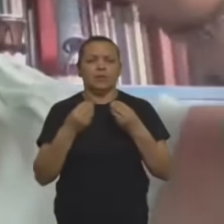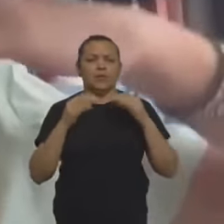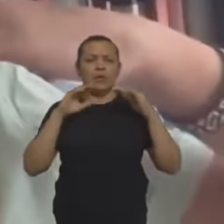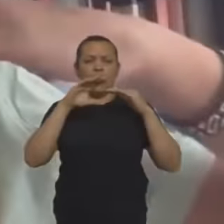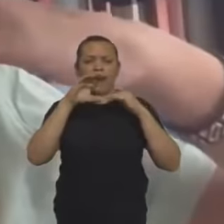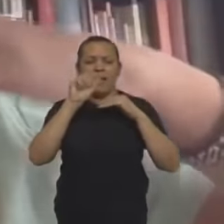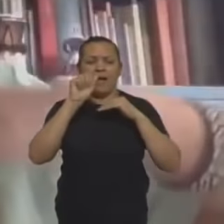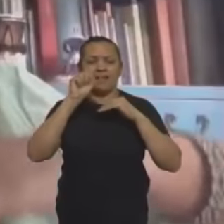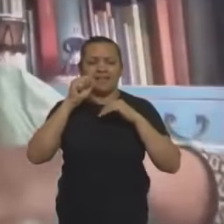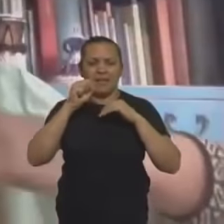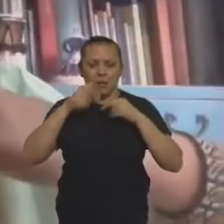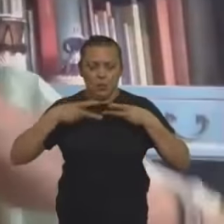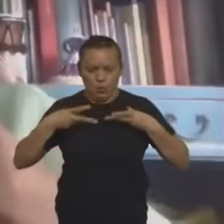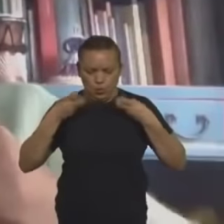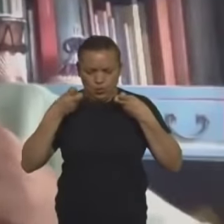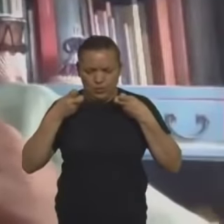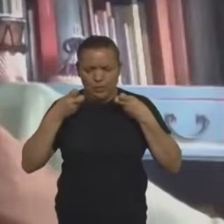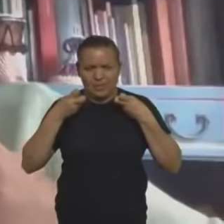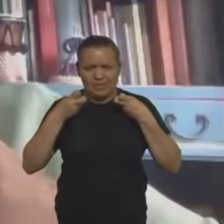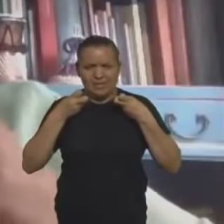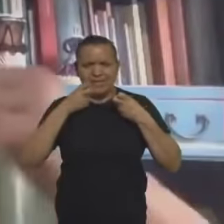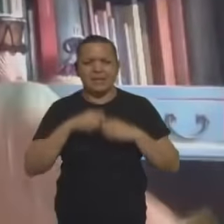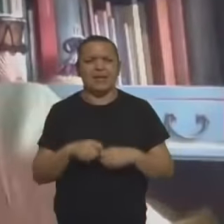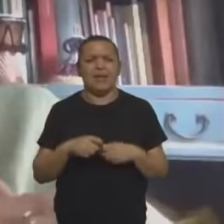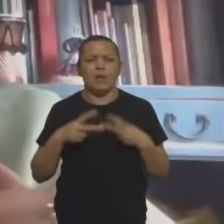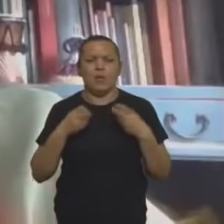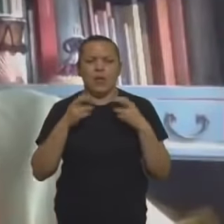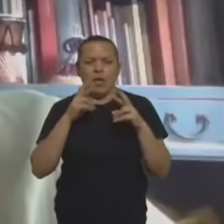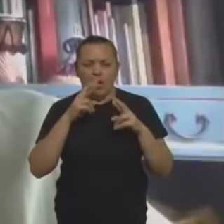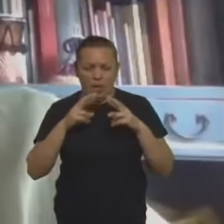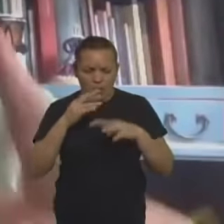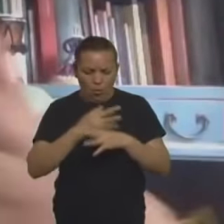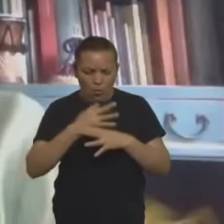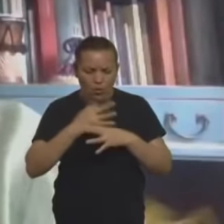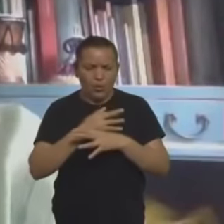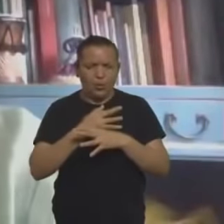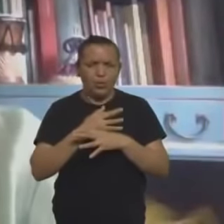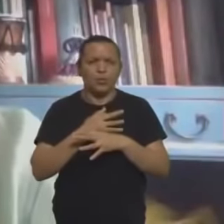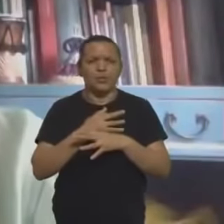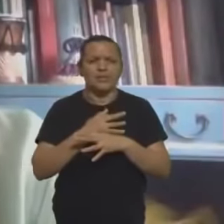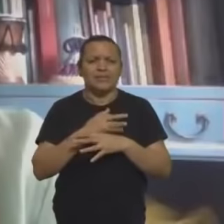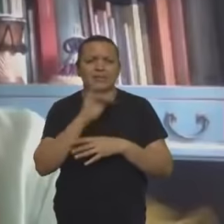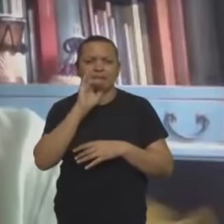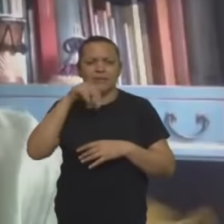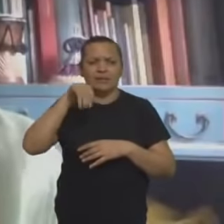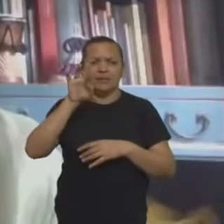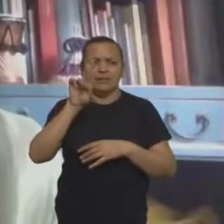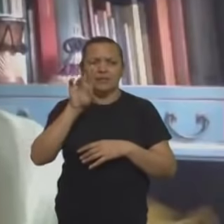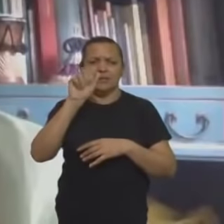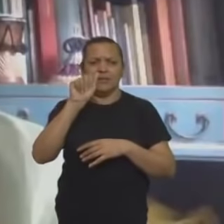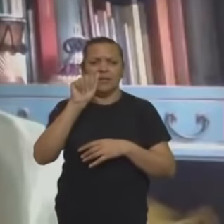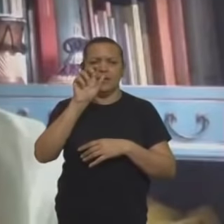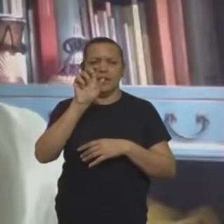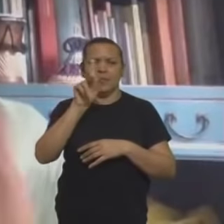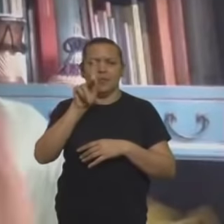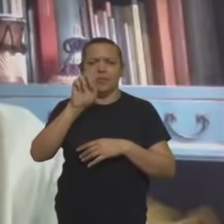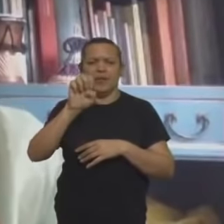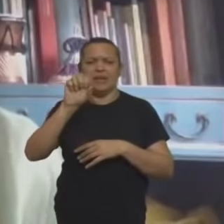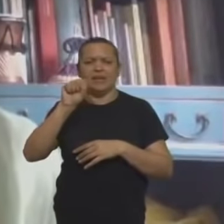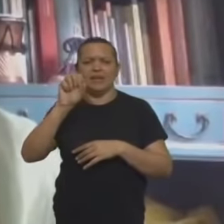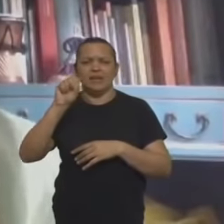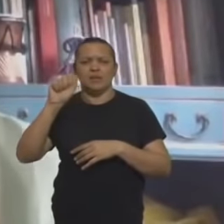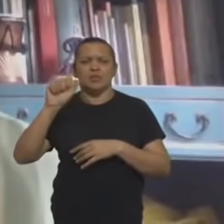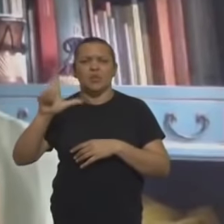o autoconhecimento e a autorregulação são as competências intrapessoais que eu vou desenvolver,